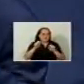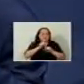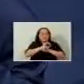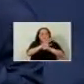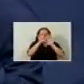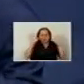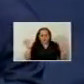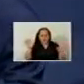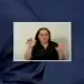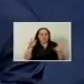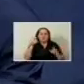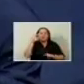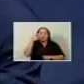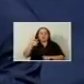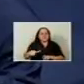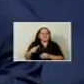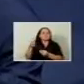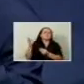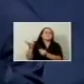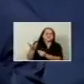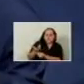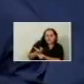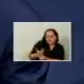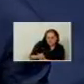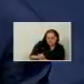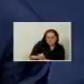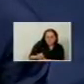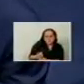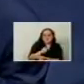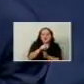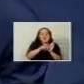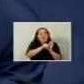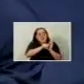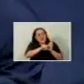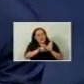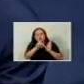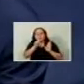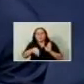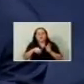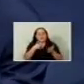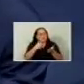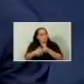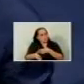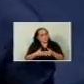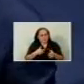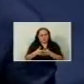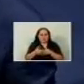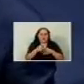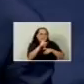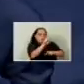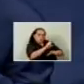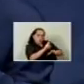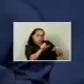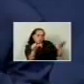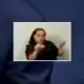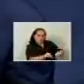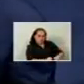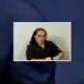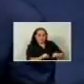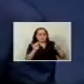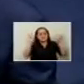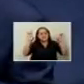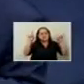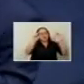vez realizada a intervenção artística, desde que respeitado o disposto nesta lei, fica vedada qualquer ação que danifique a obra, em especial o seu